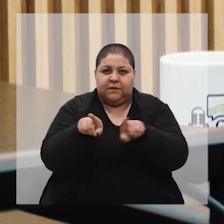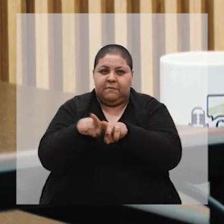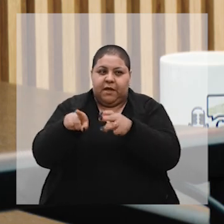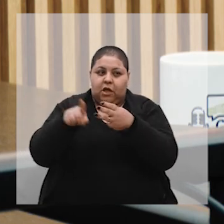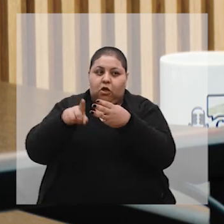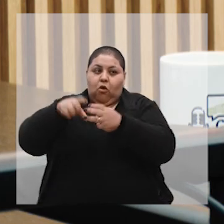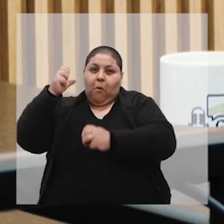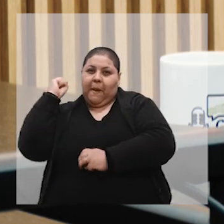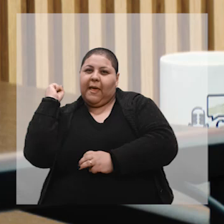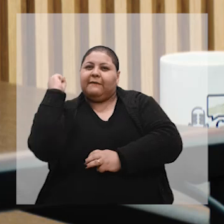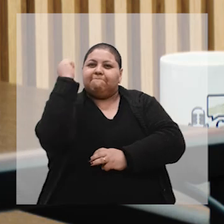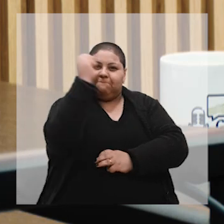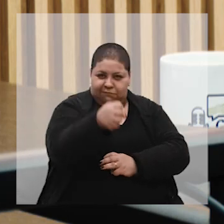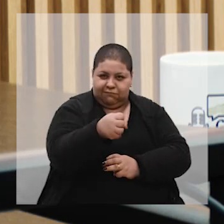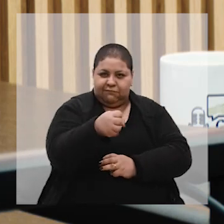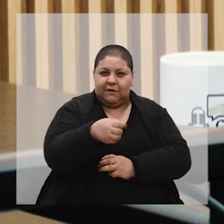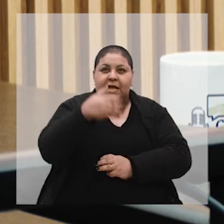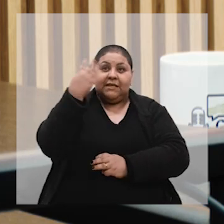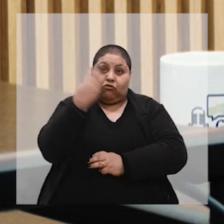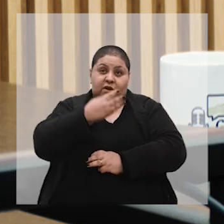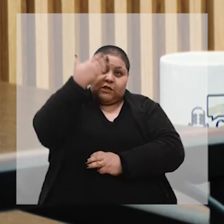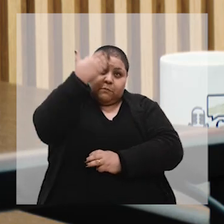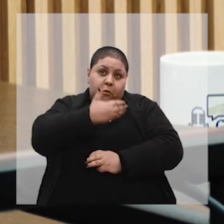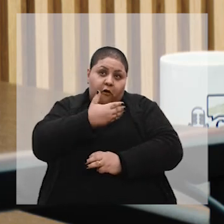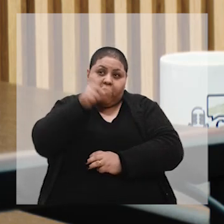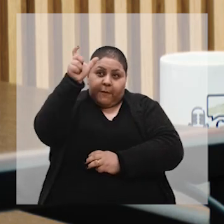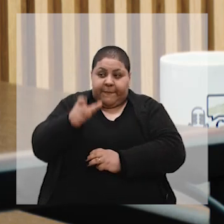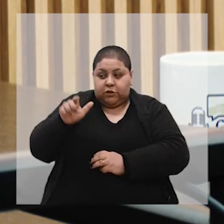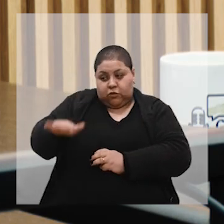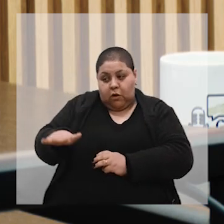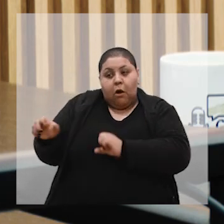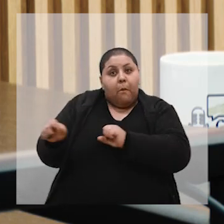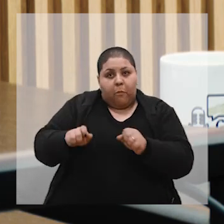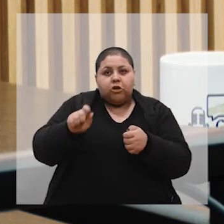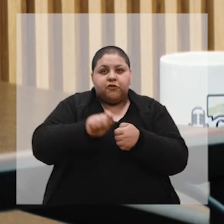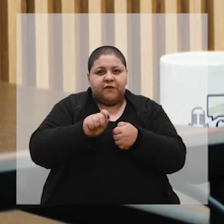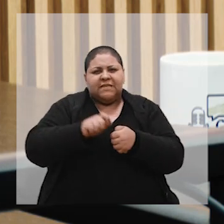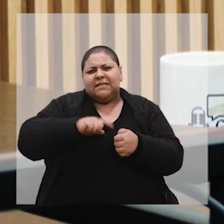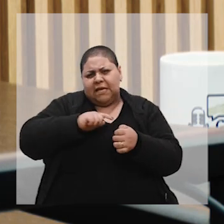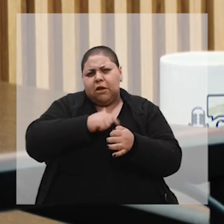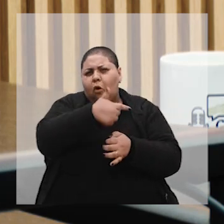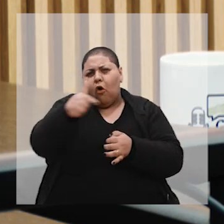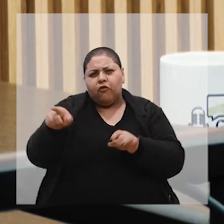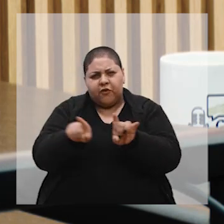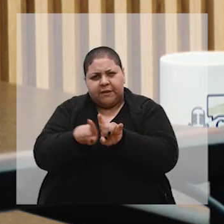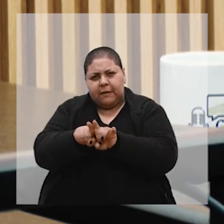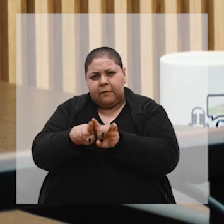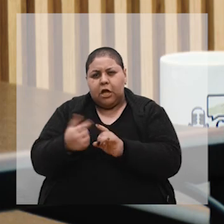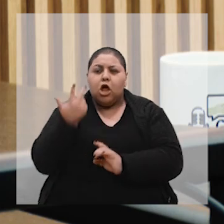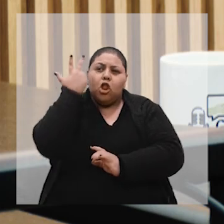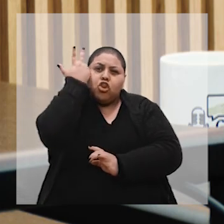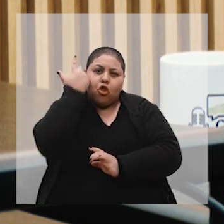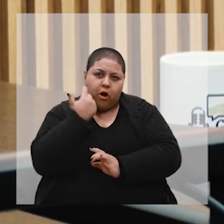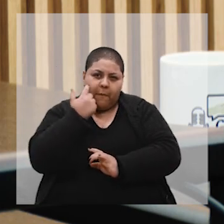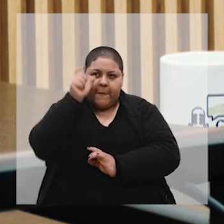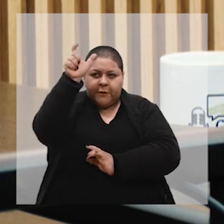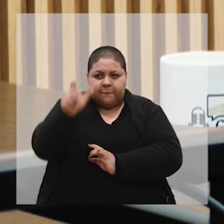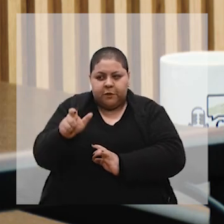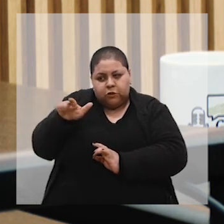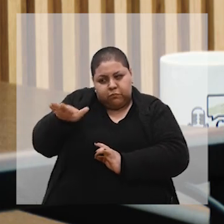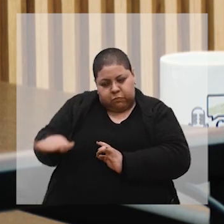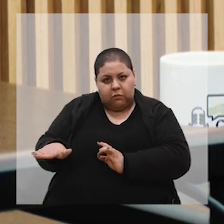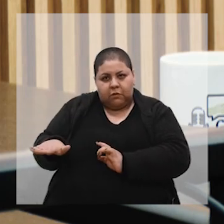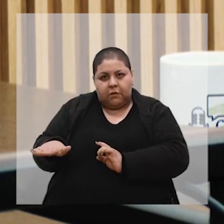3 provas que pessoas com baixa estatura podem fazer, né? Tem algumas outras, mas geralmente a pessoa com